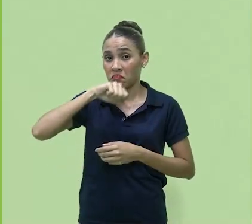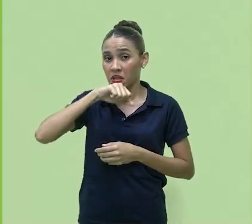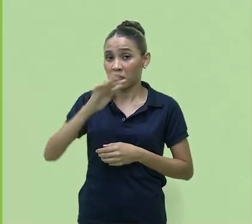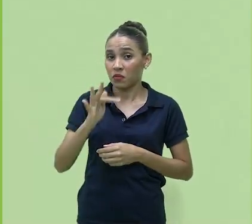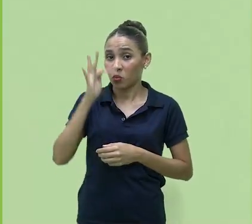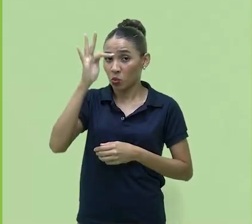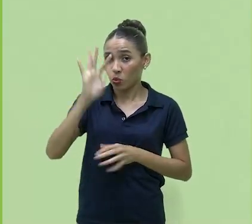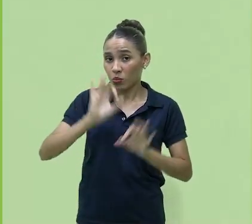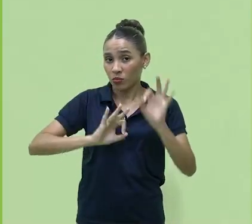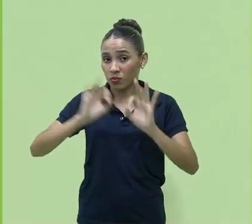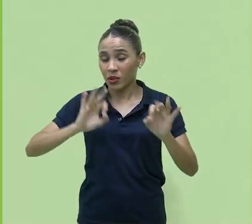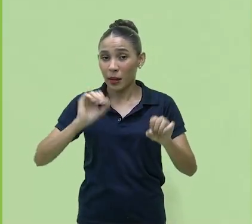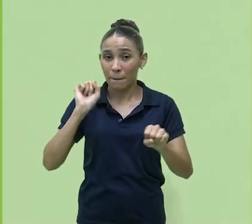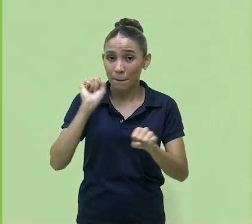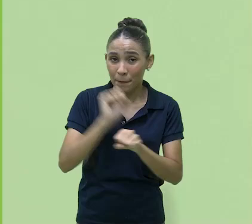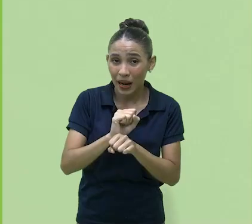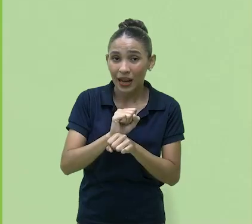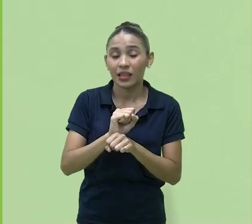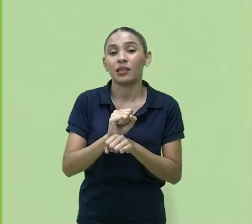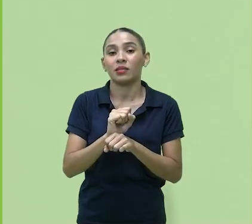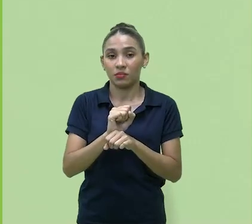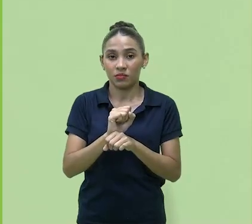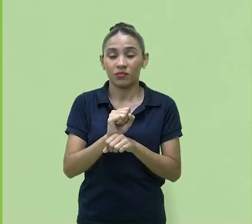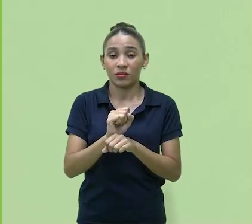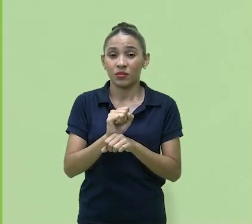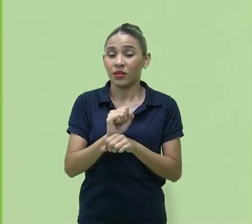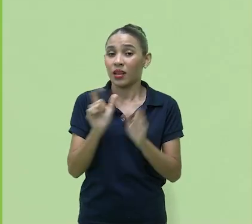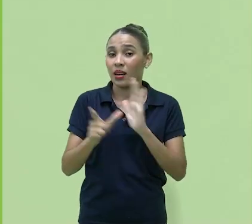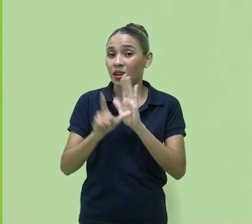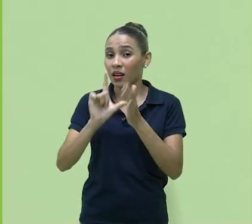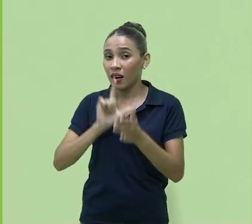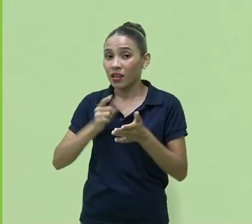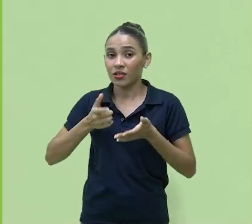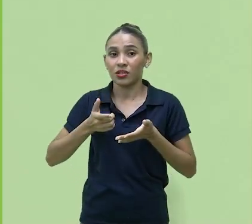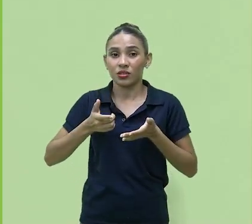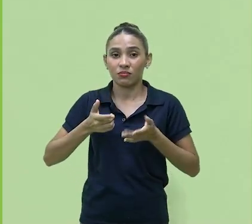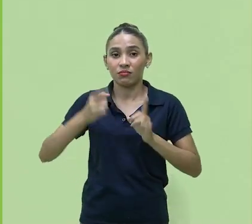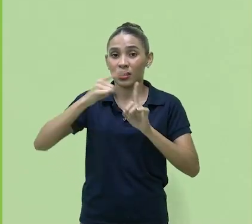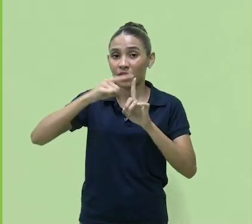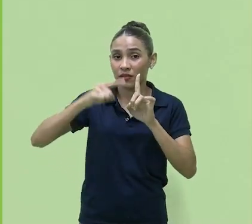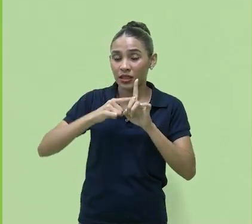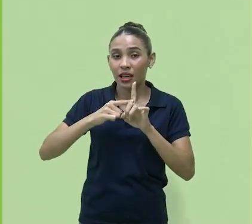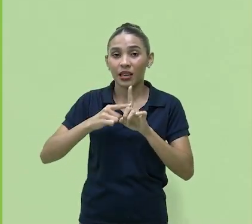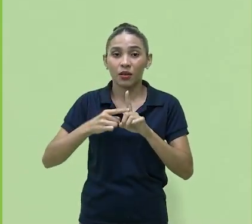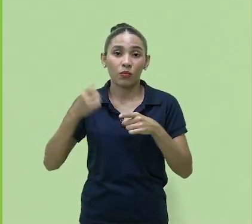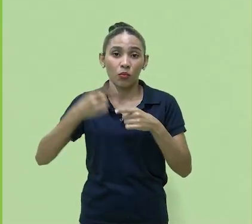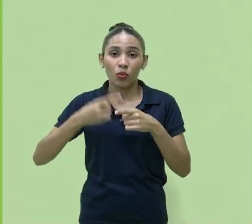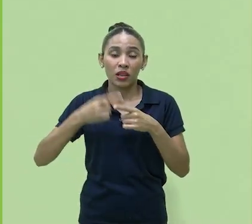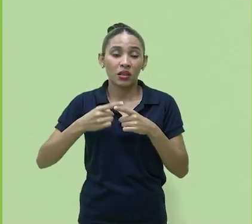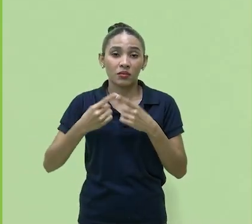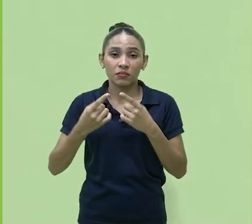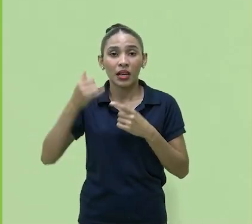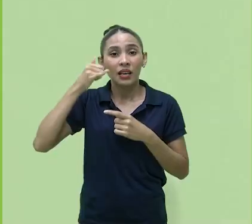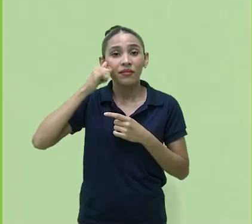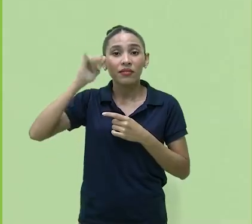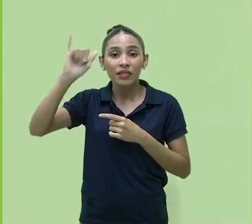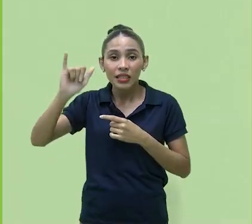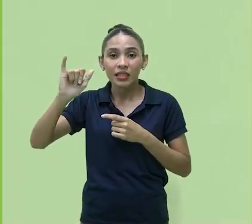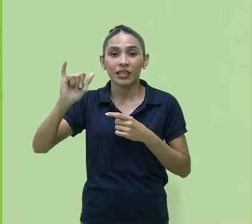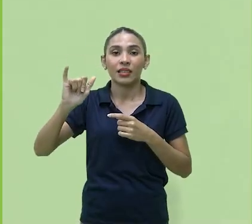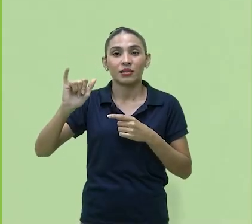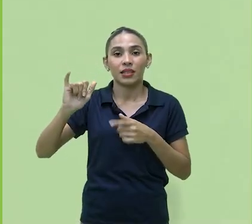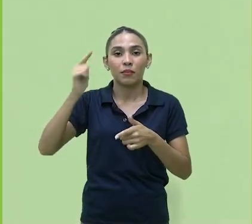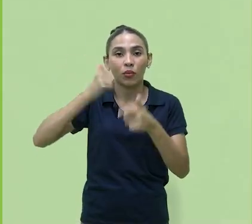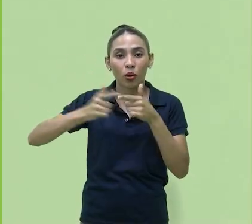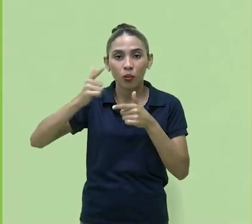esteja planejando, ela pare esse hábito antes de engravidar, né, para não danificar aí as suas células, os